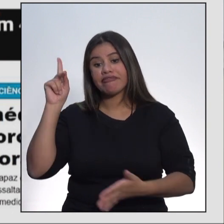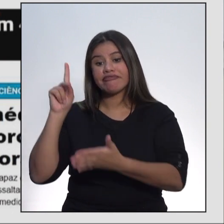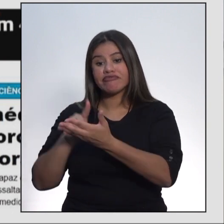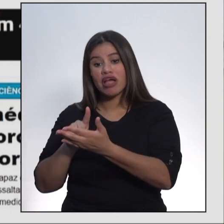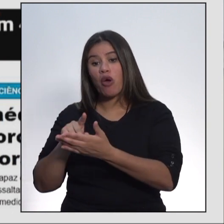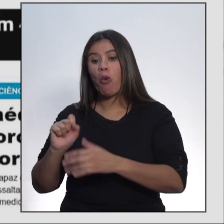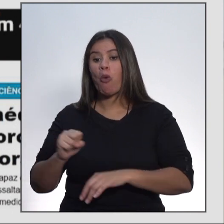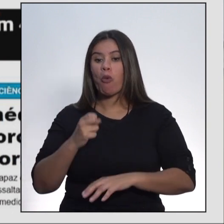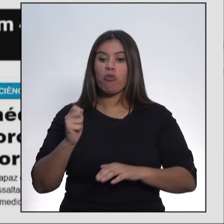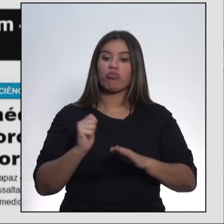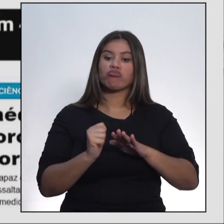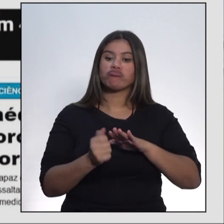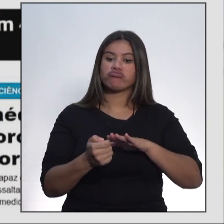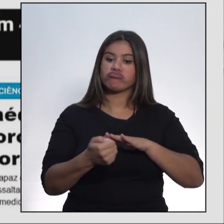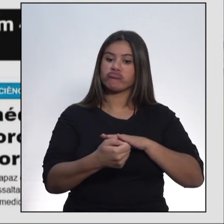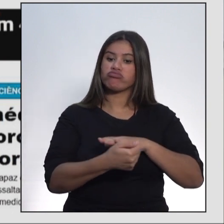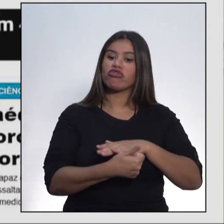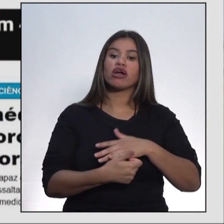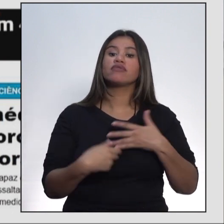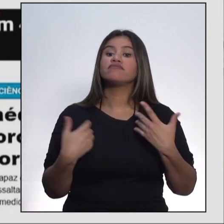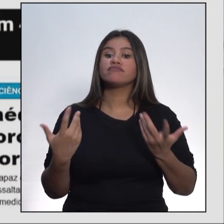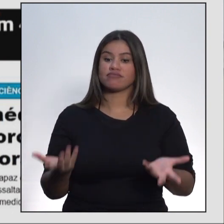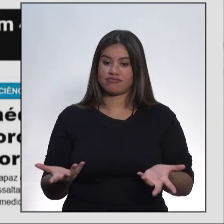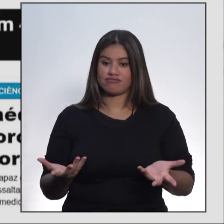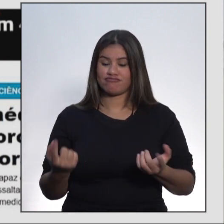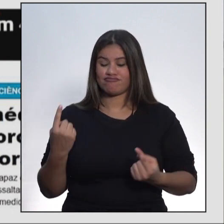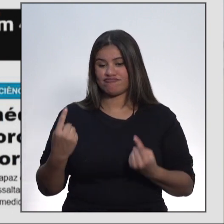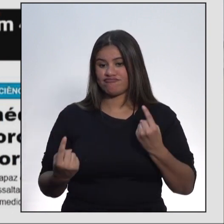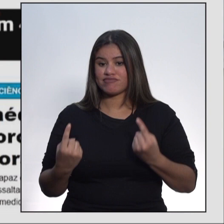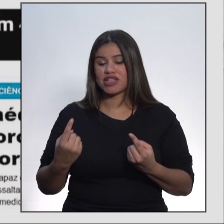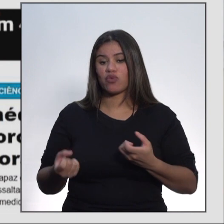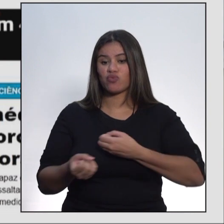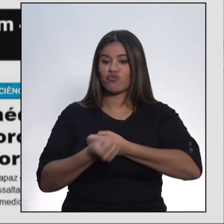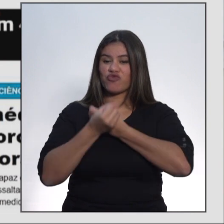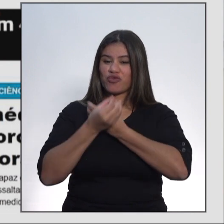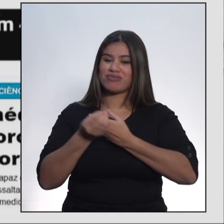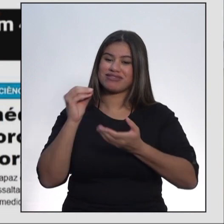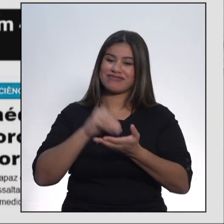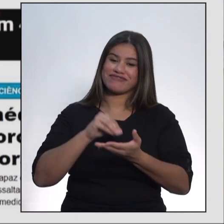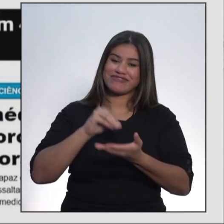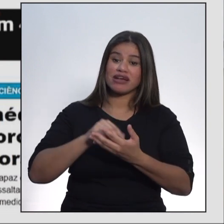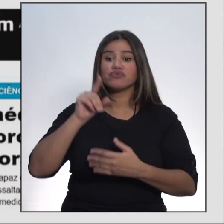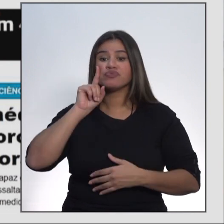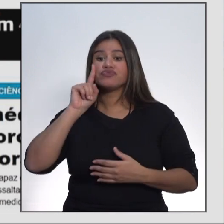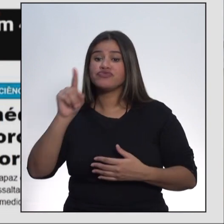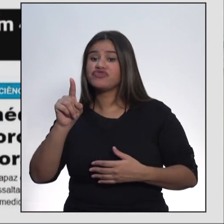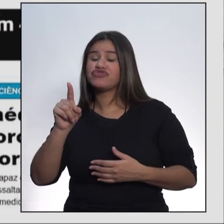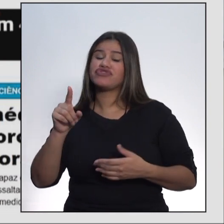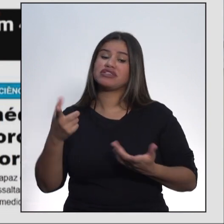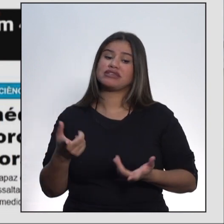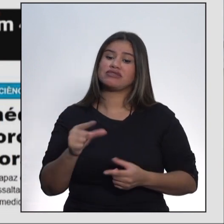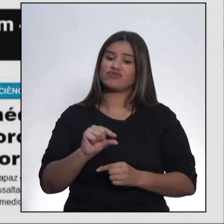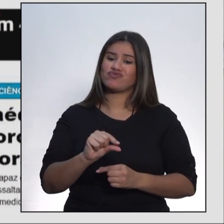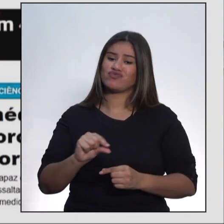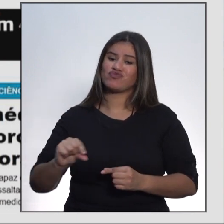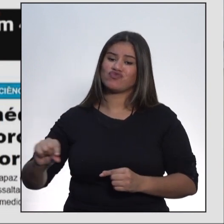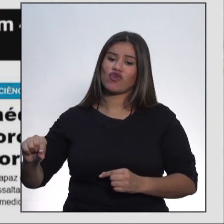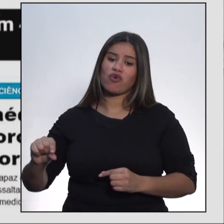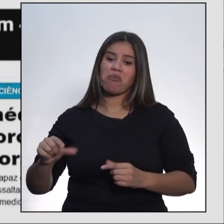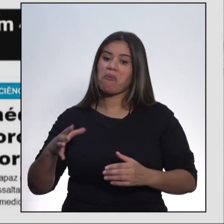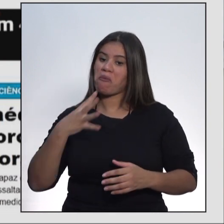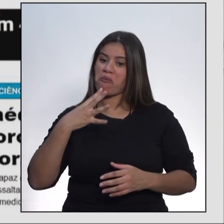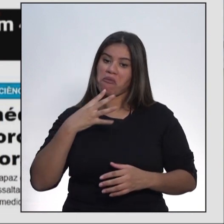fake? Por não apresentar esses dados, eu não tenho uma data, essa fonte com relação à notícia, ela está